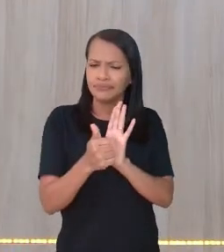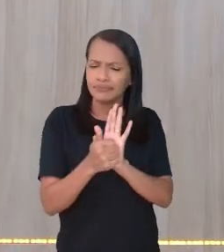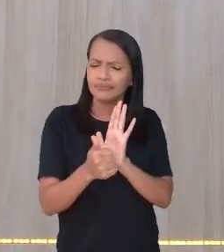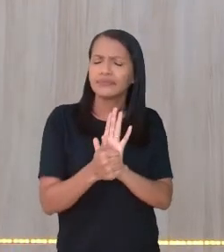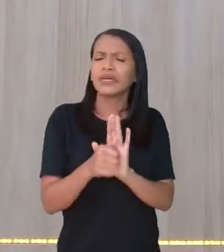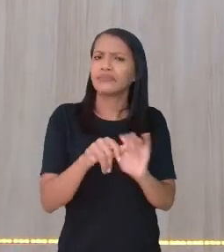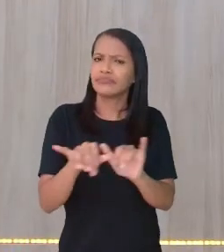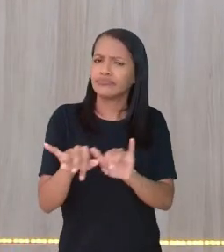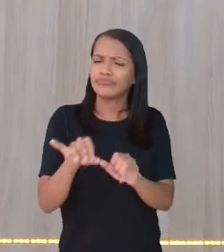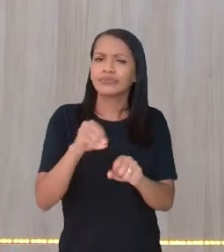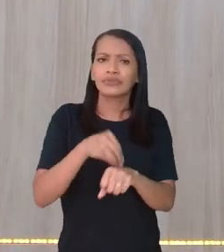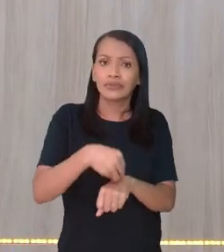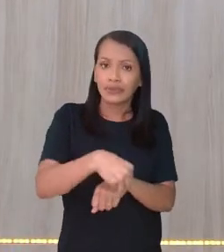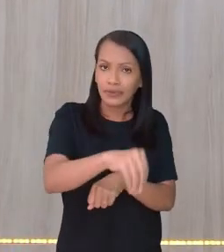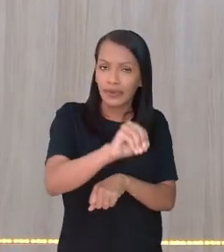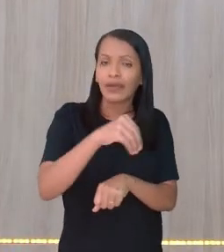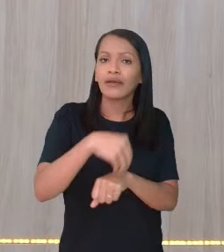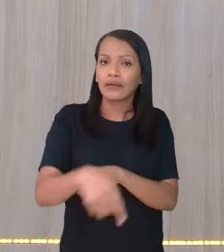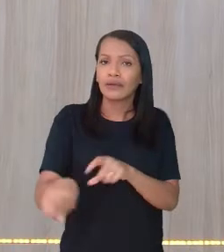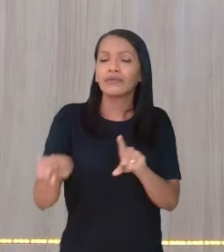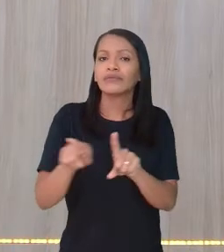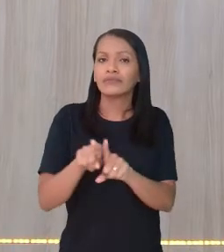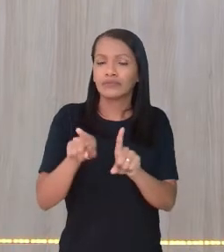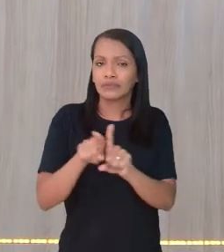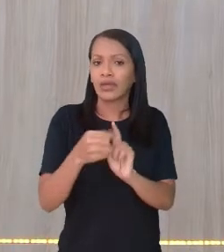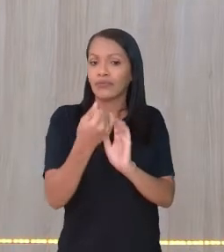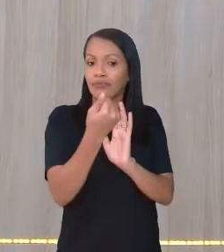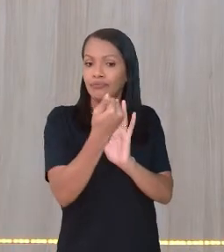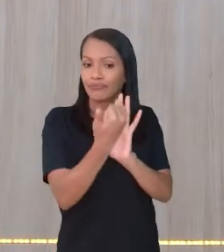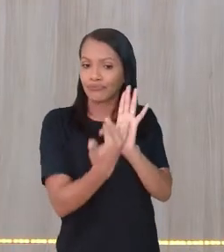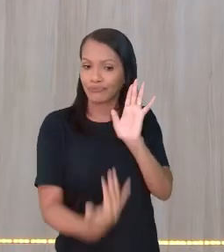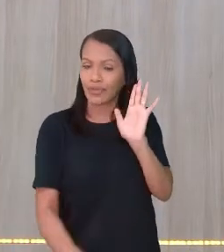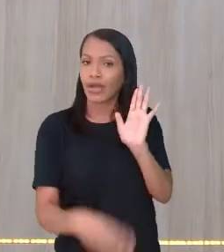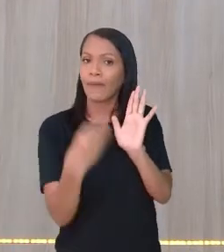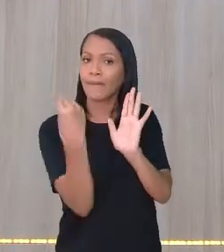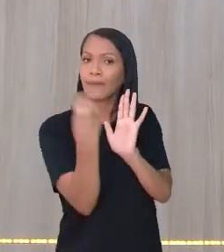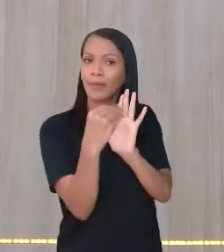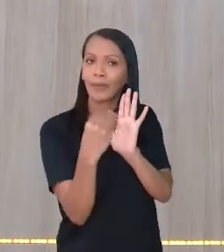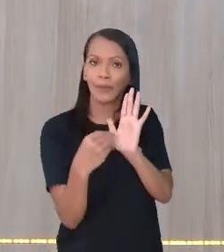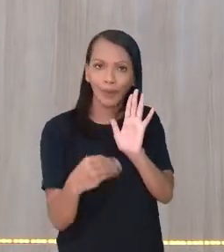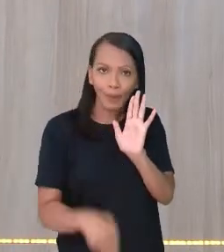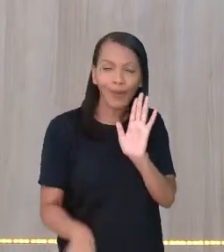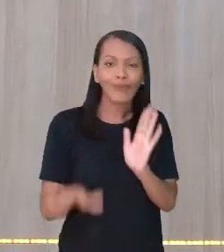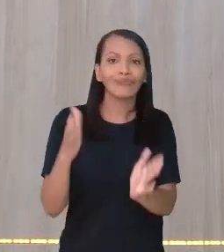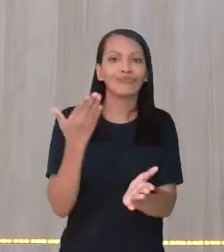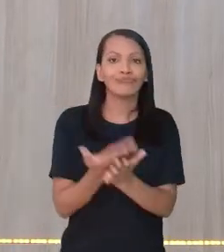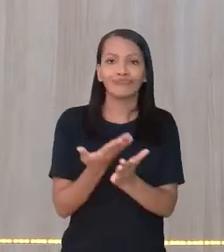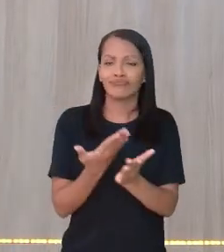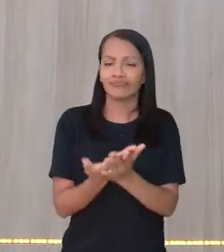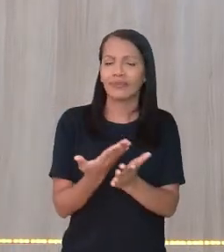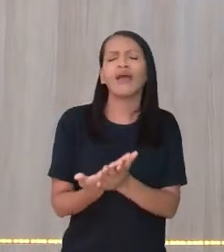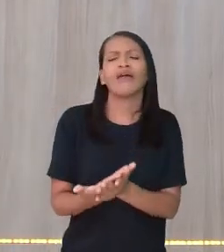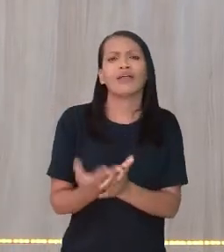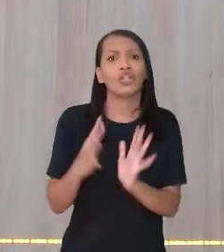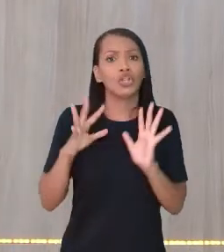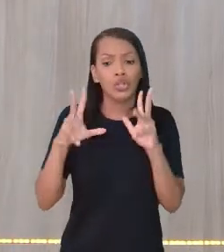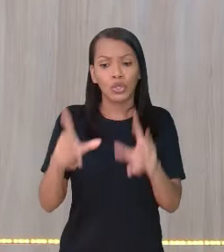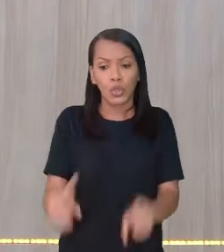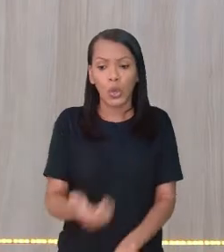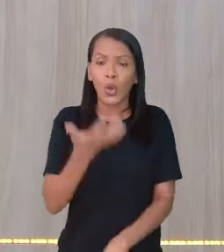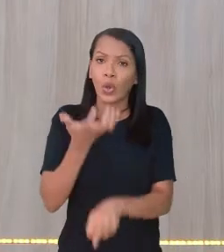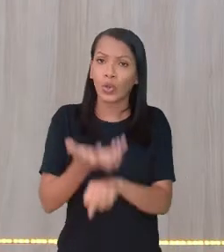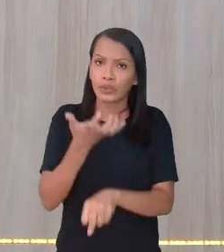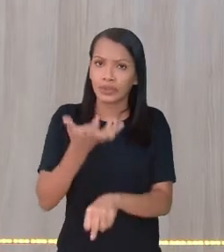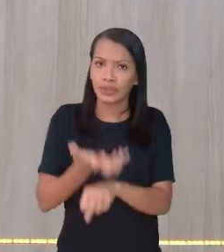seus amigos. Tem uma playlist lá do 7º ano com todas as aulas, não só de matemática, mas também de todas as